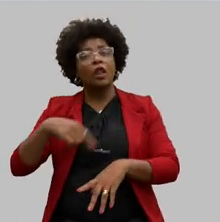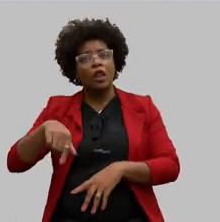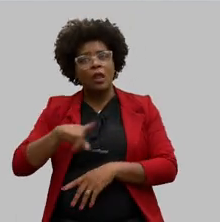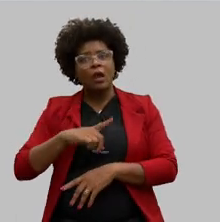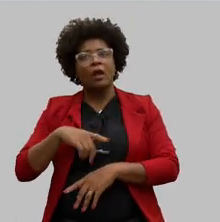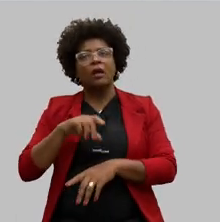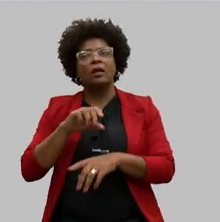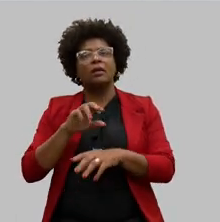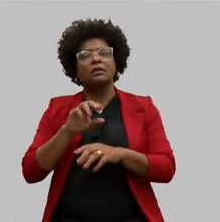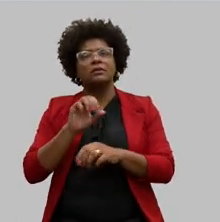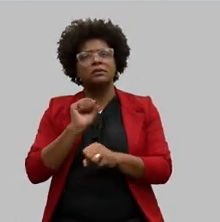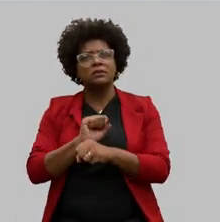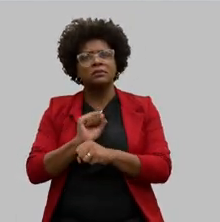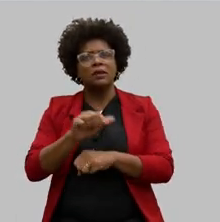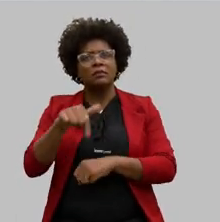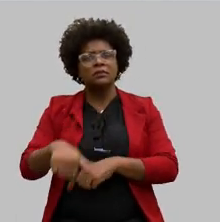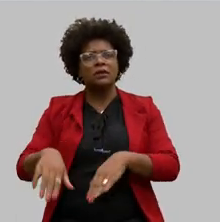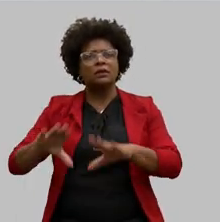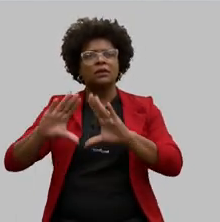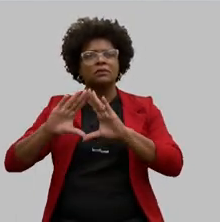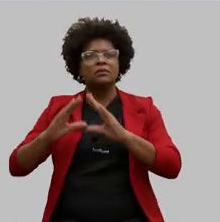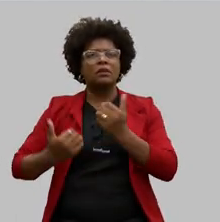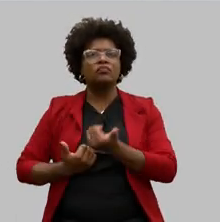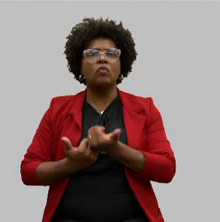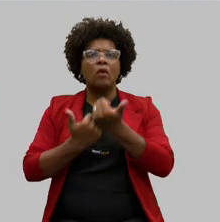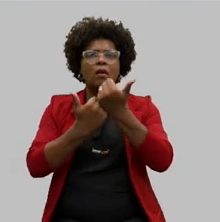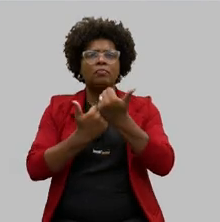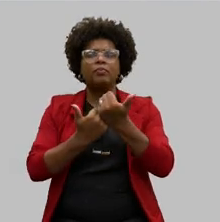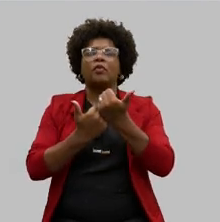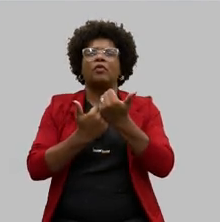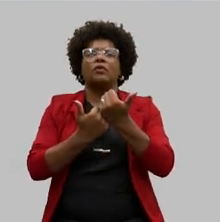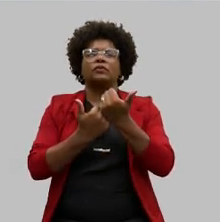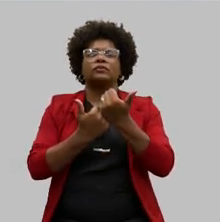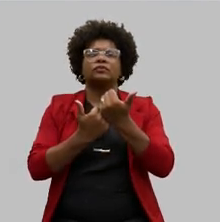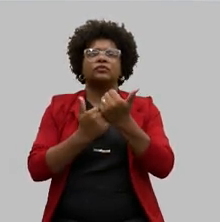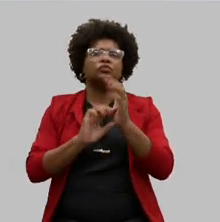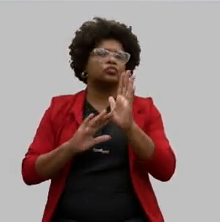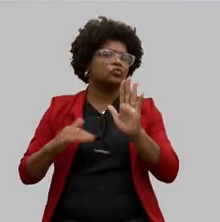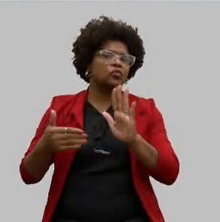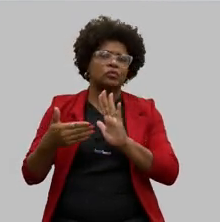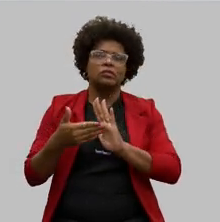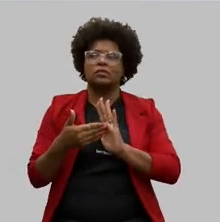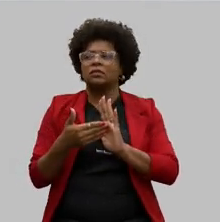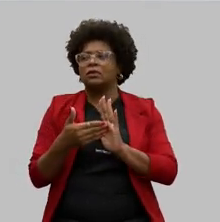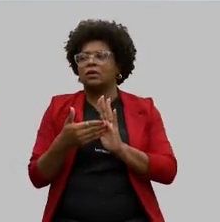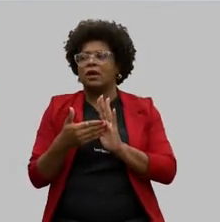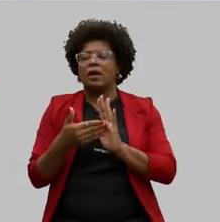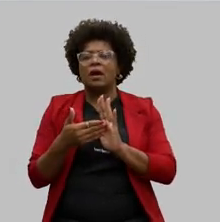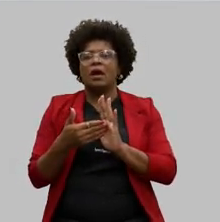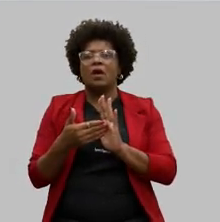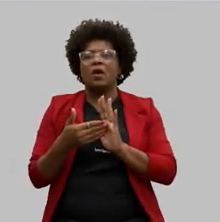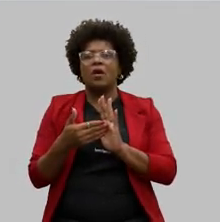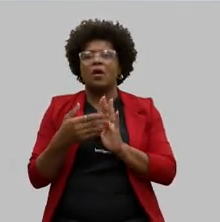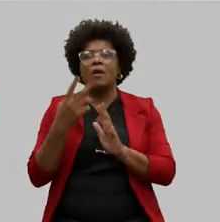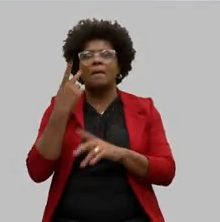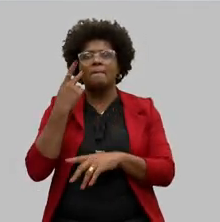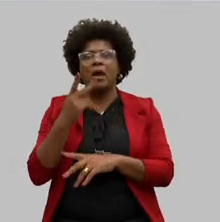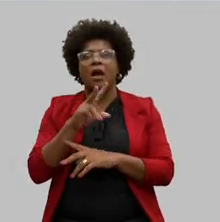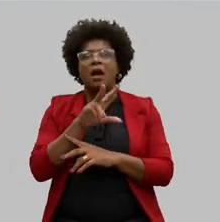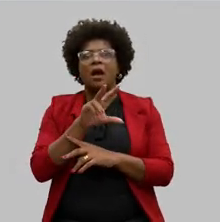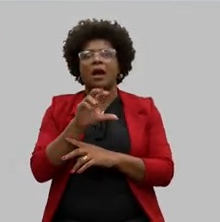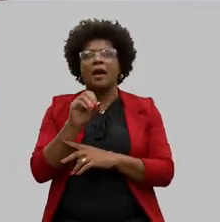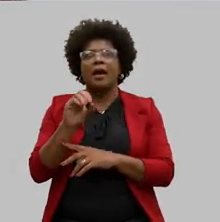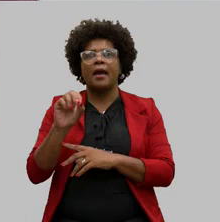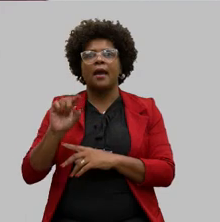desta casa o apoio total para os 500.000